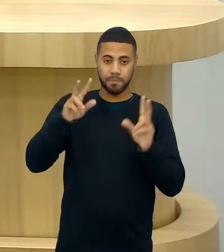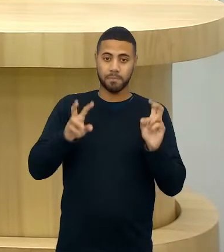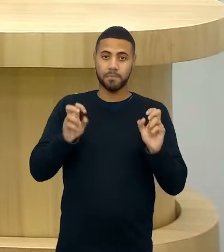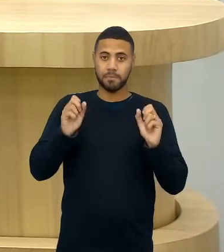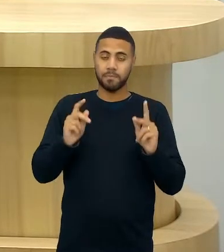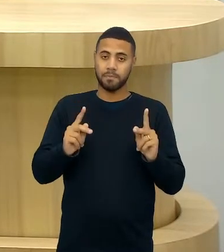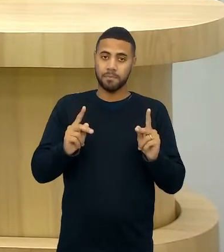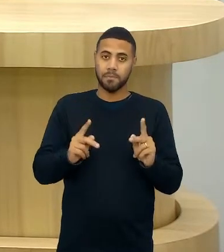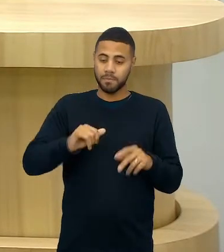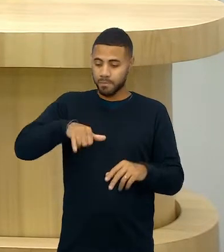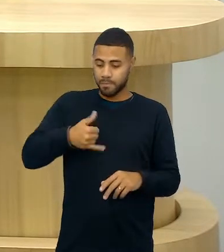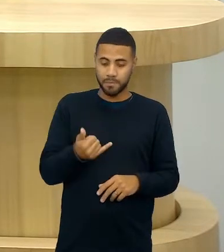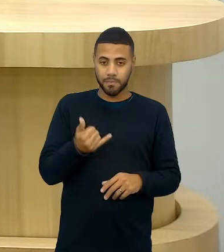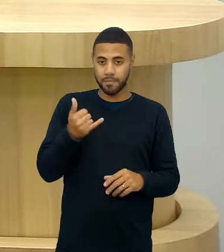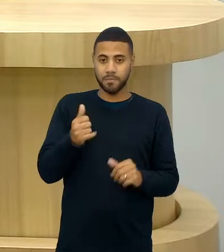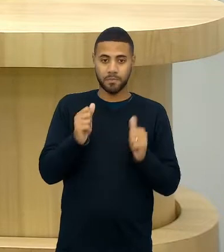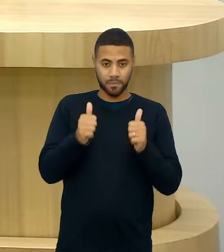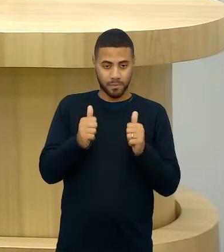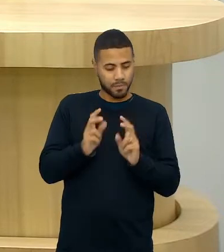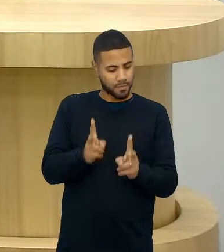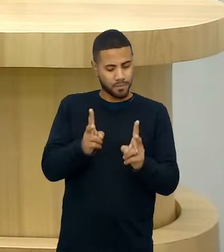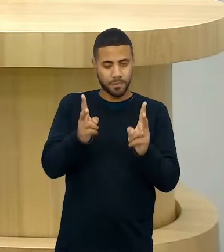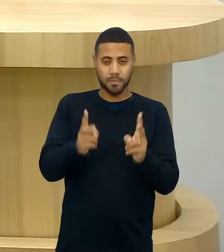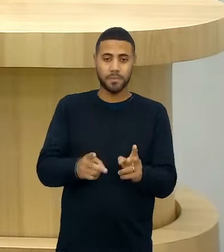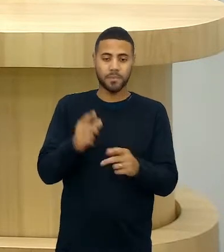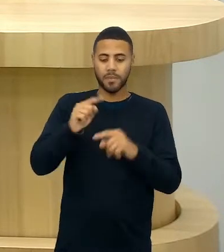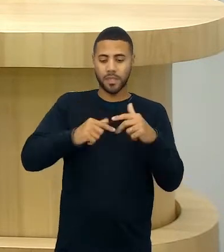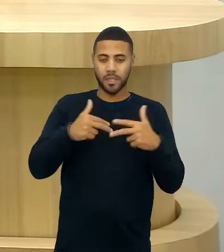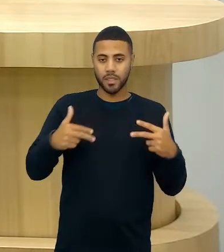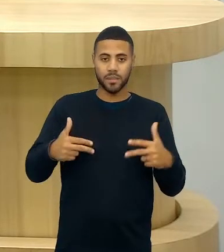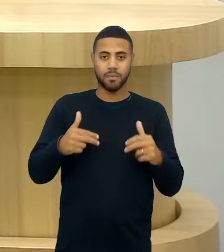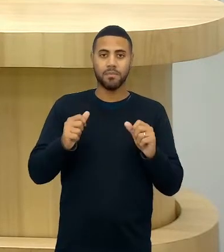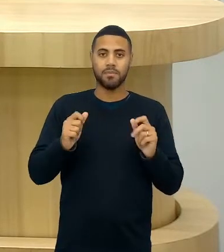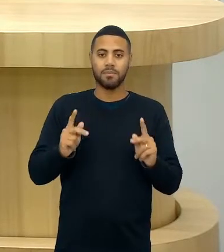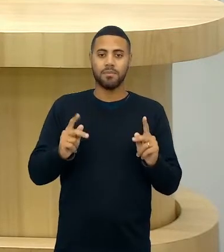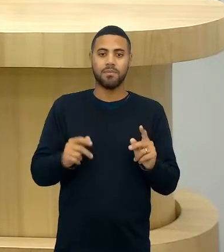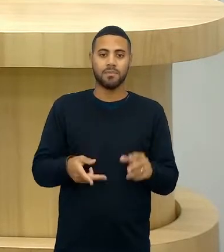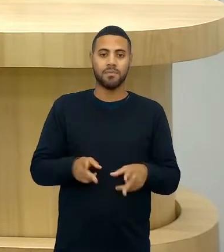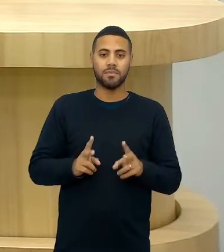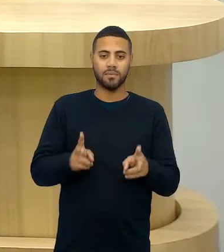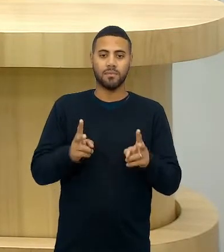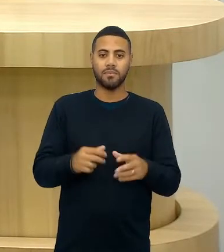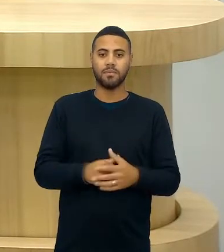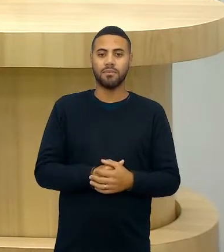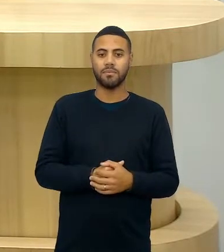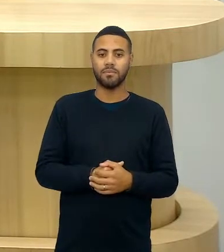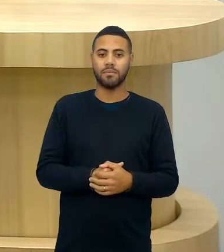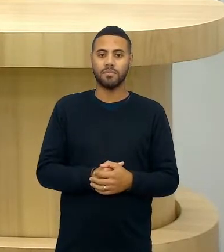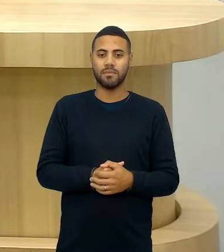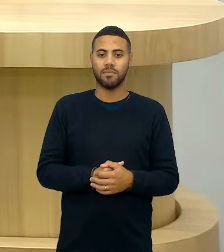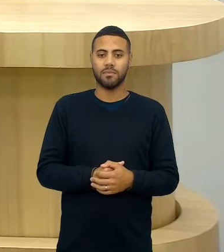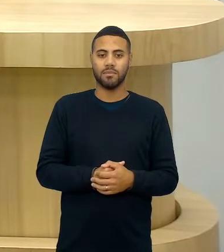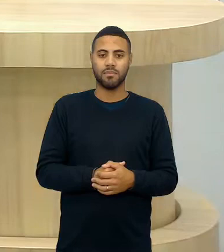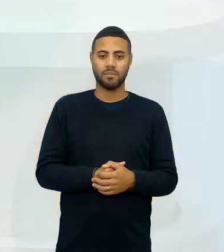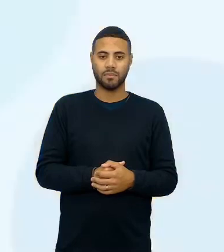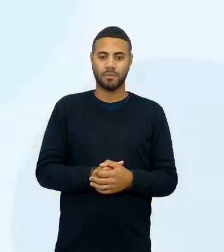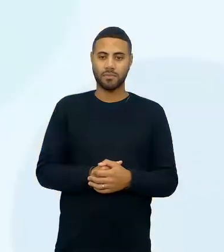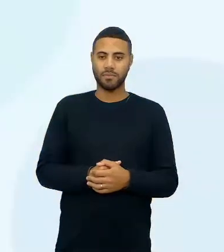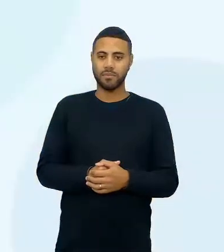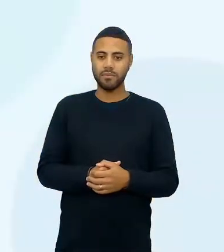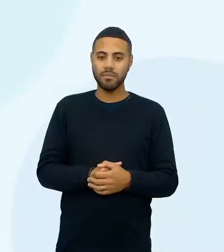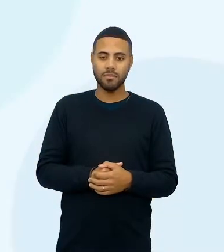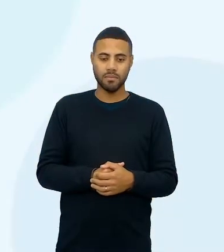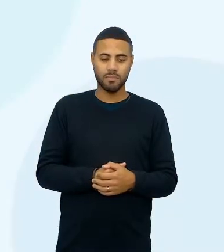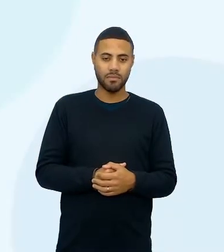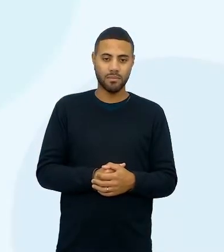temos que aproveitar o máximo que a gente pode desses materiais. Continuando aqui, na tela para vocês,